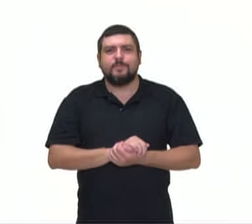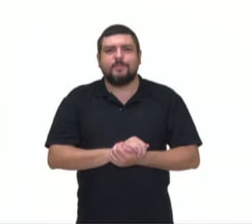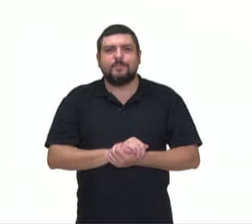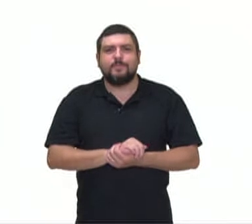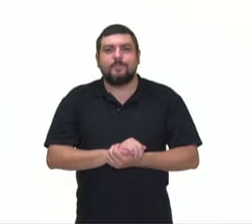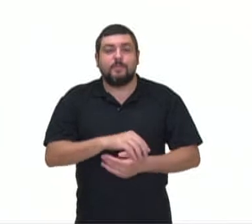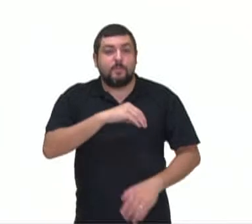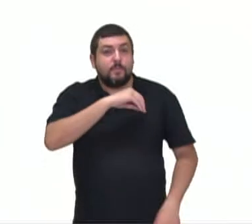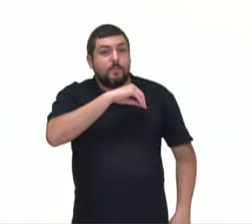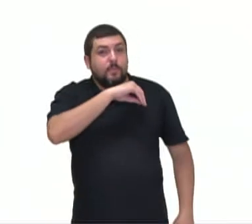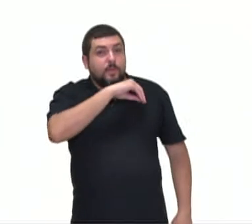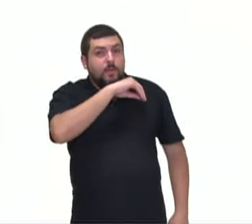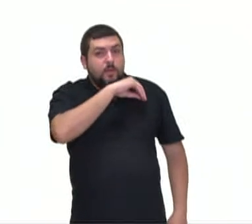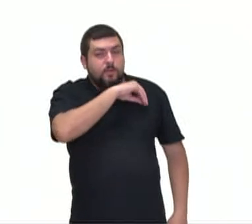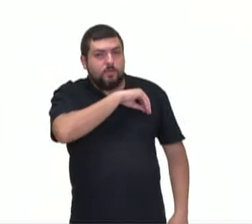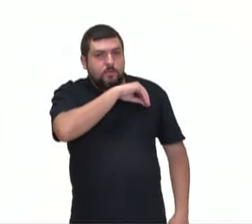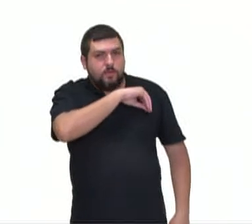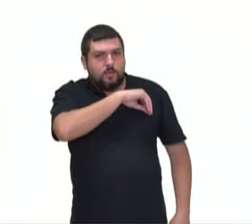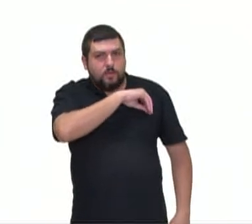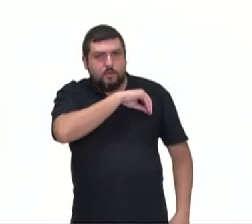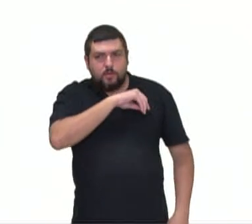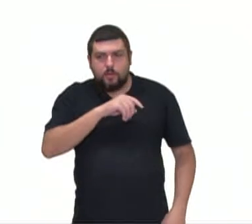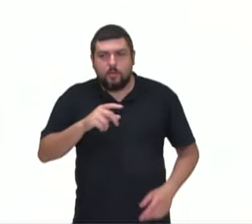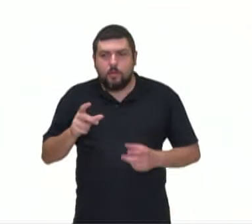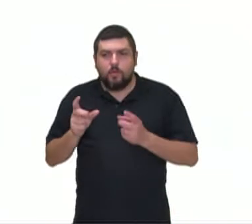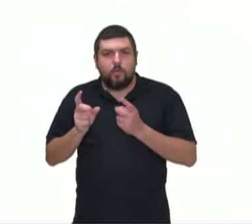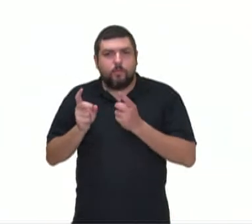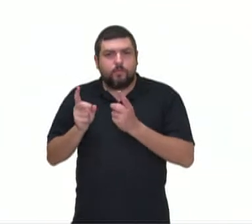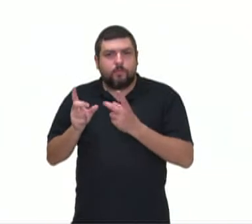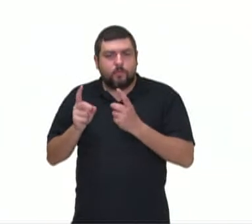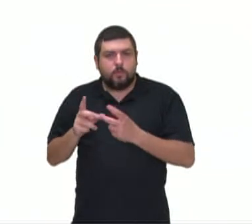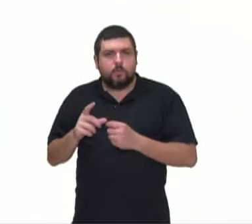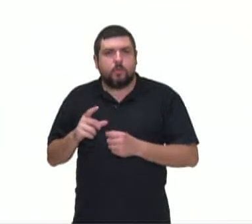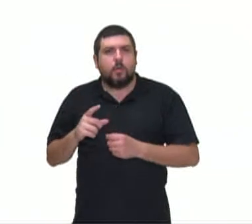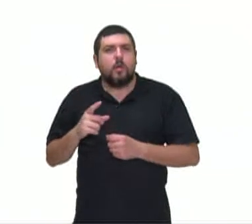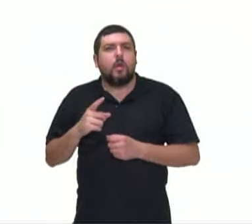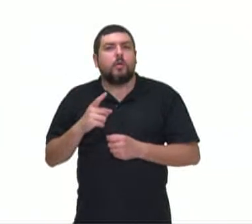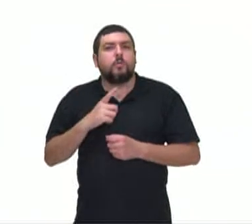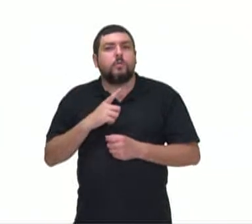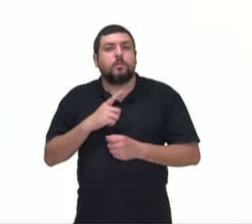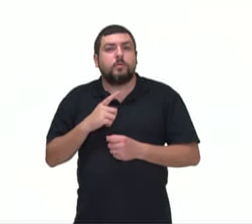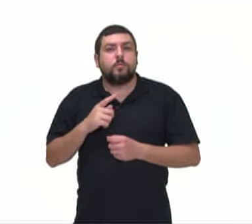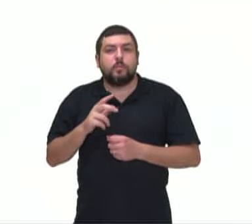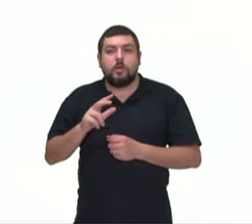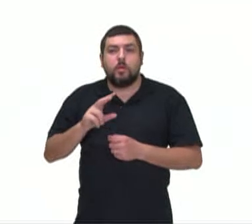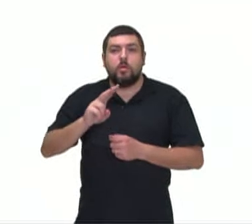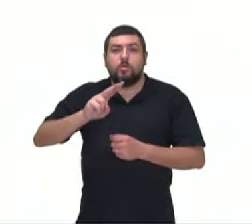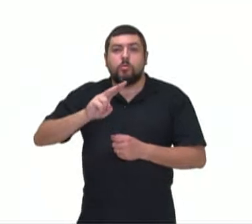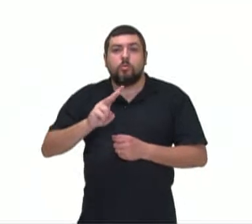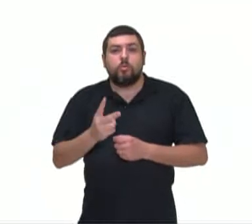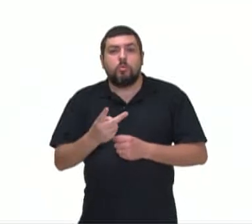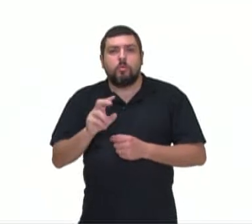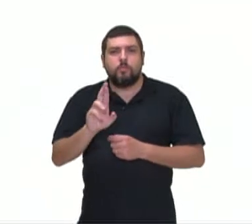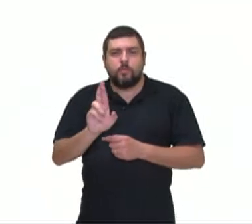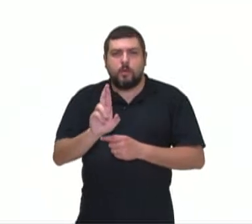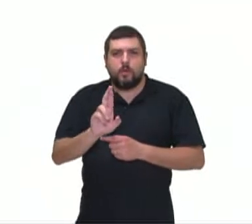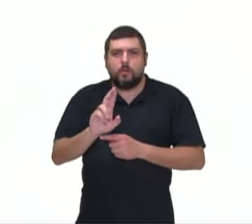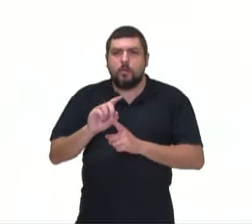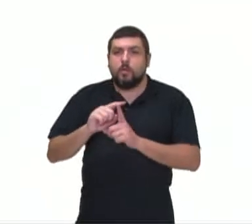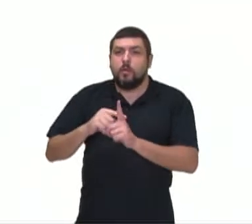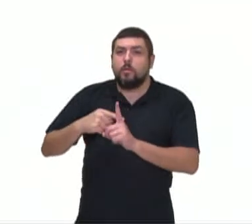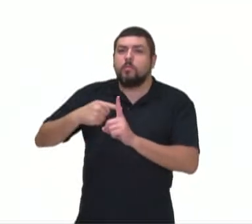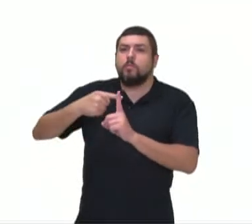de um vendedor é composto de uma parte fixa, no valor de R$2.000, mais uma parte